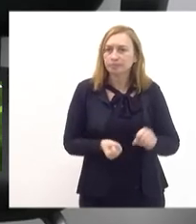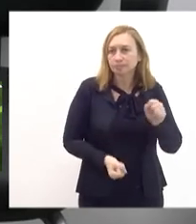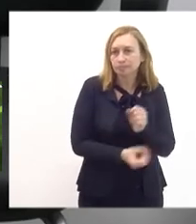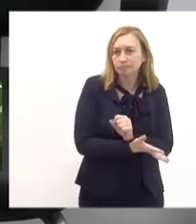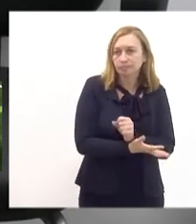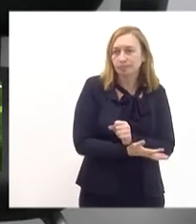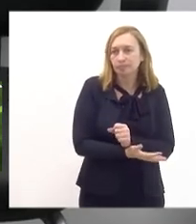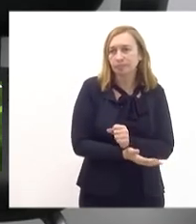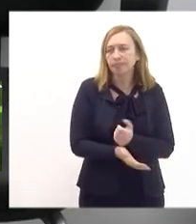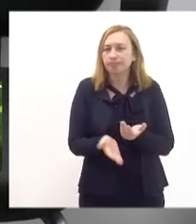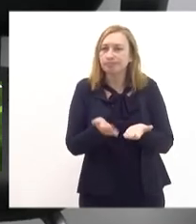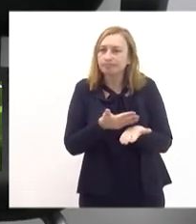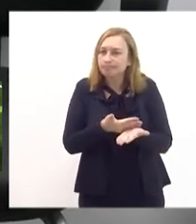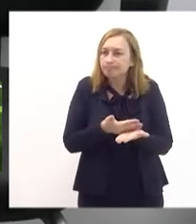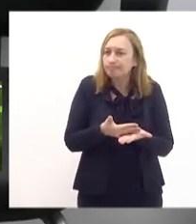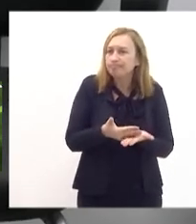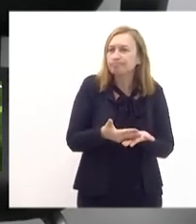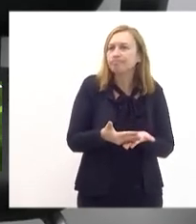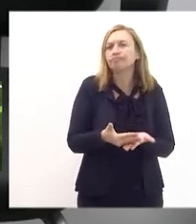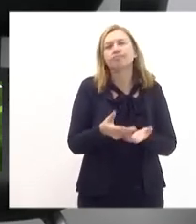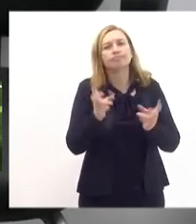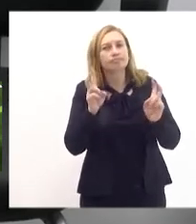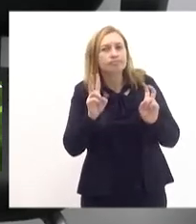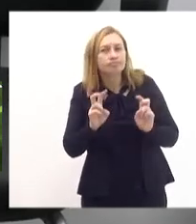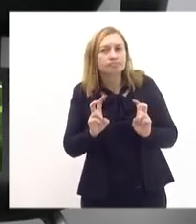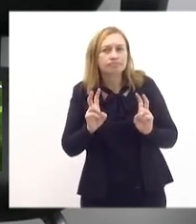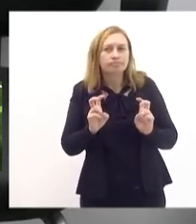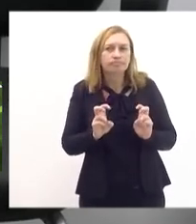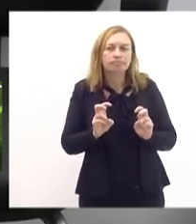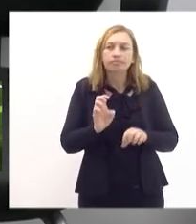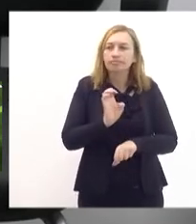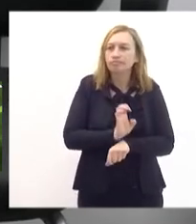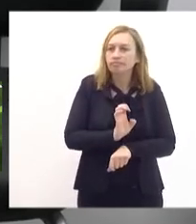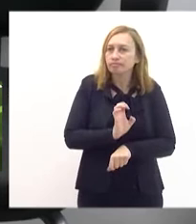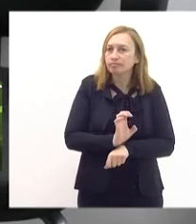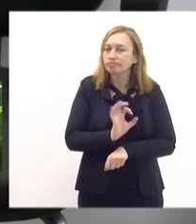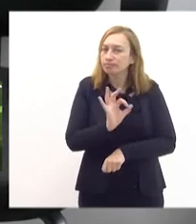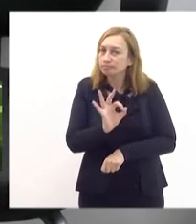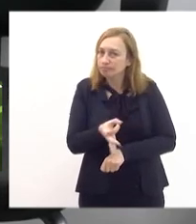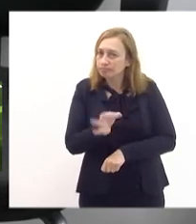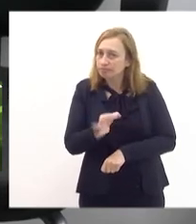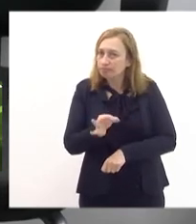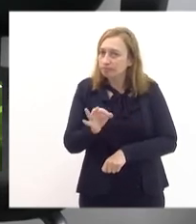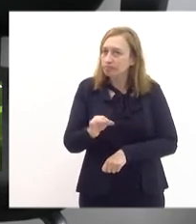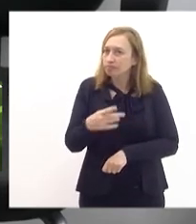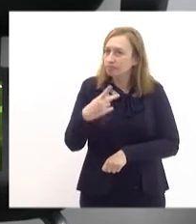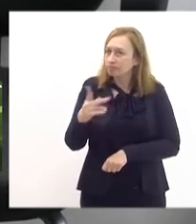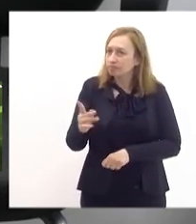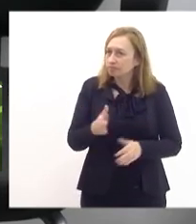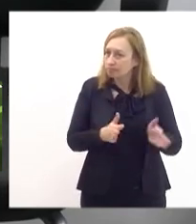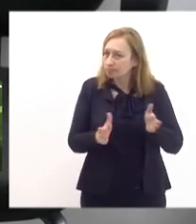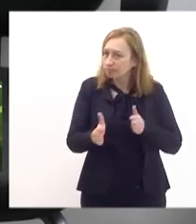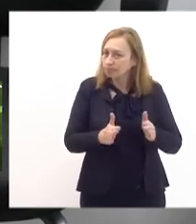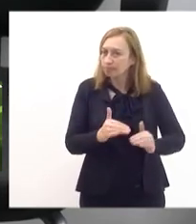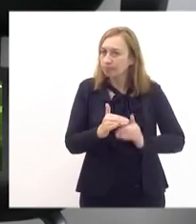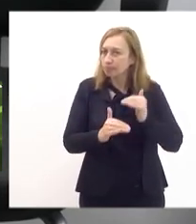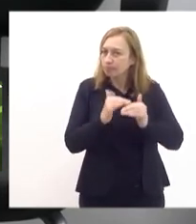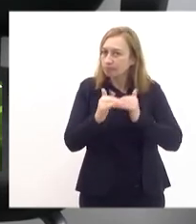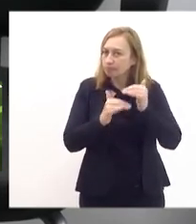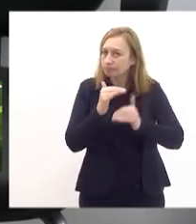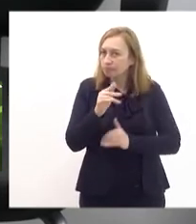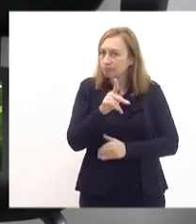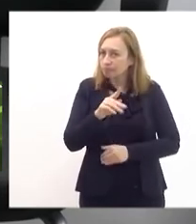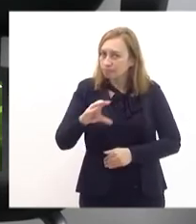ainda iniciais para que o Estado, posteriormente, na sua fase mesmo de desenvolvimento do